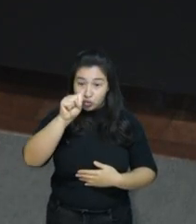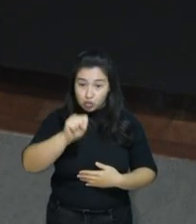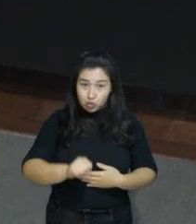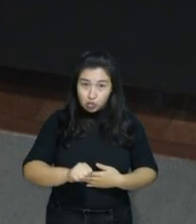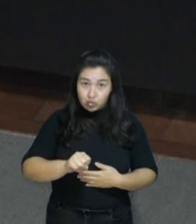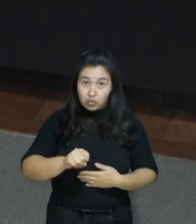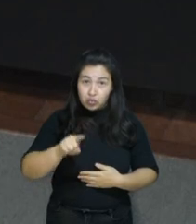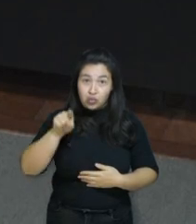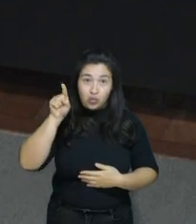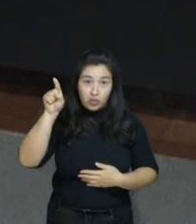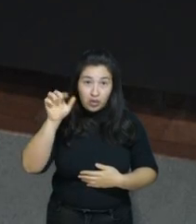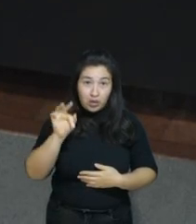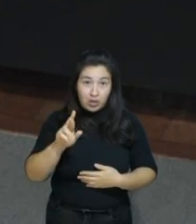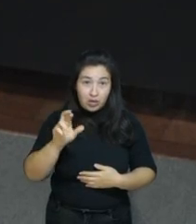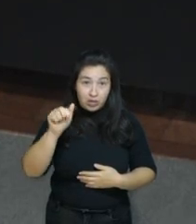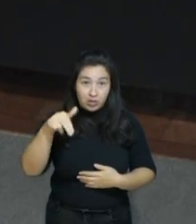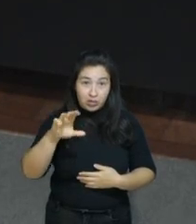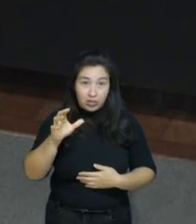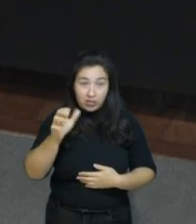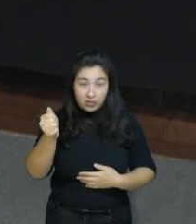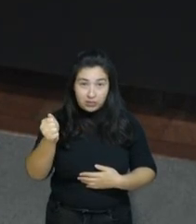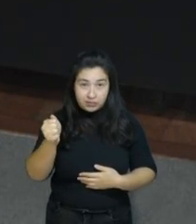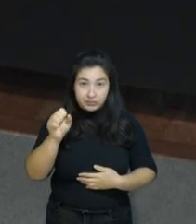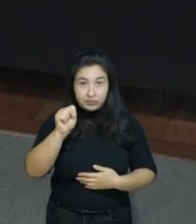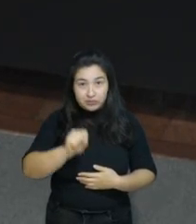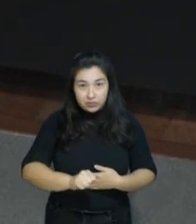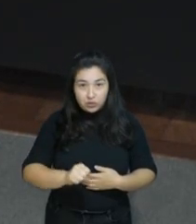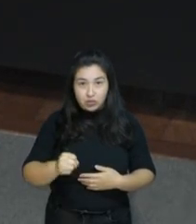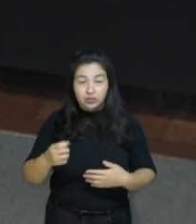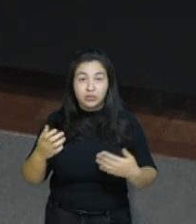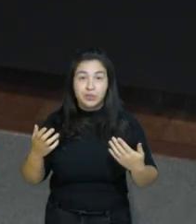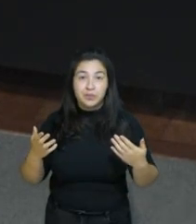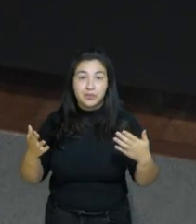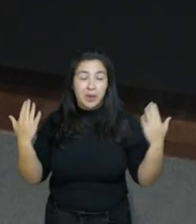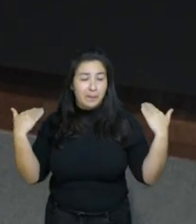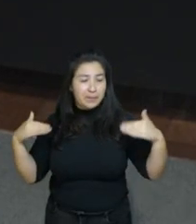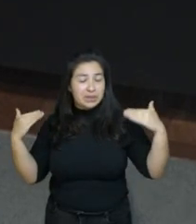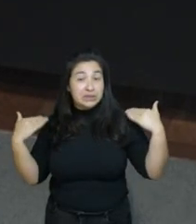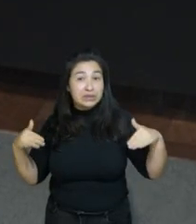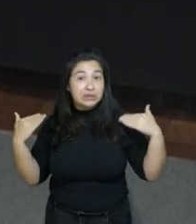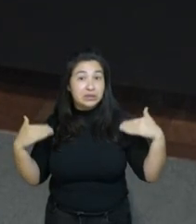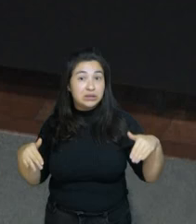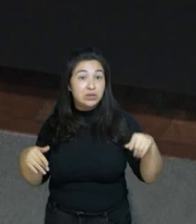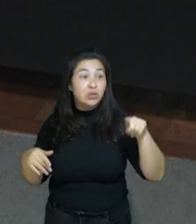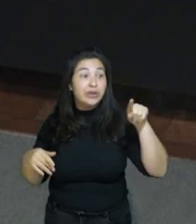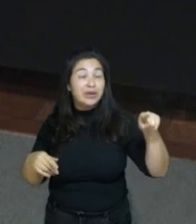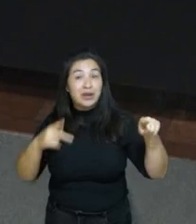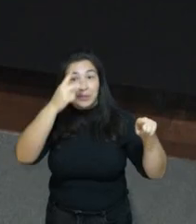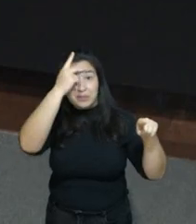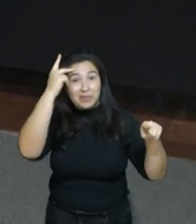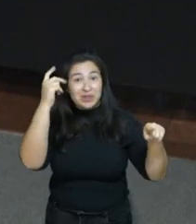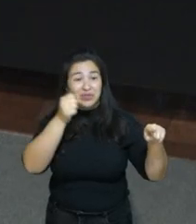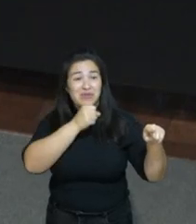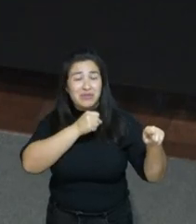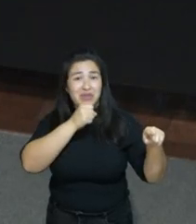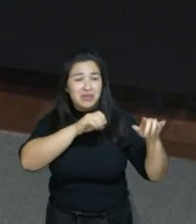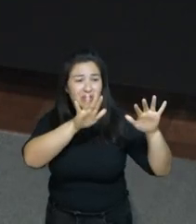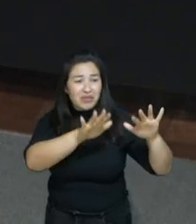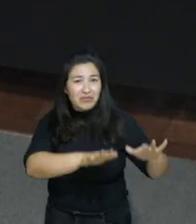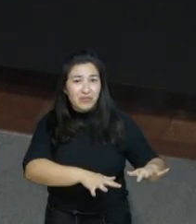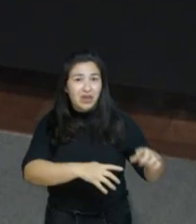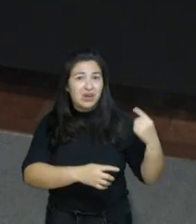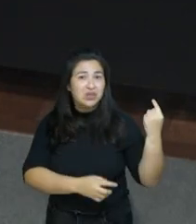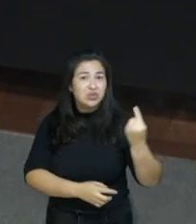ilha, da França, né? No sul da França, em veraneio, e os idosos ficaram em Paris,